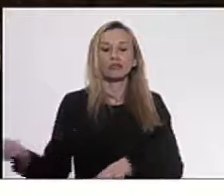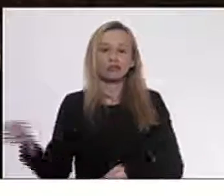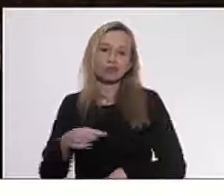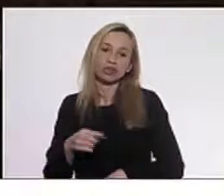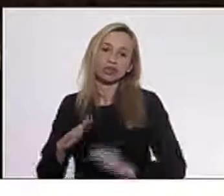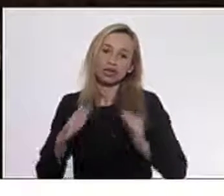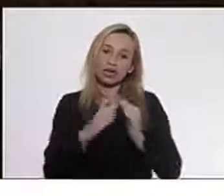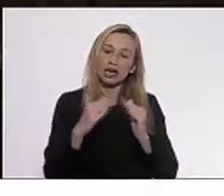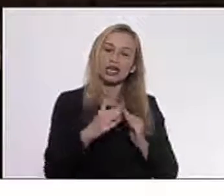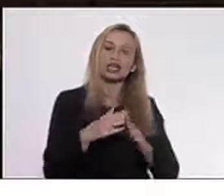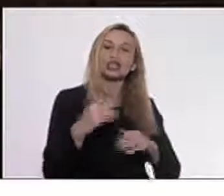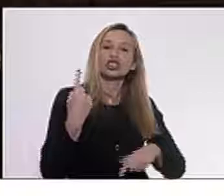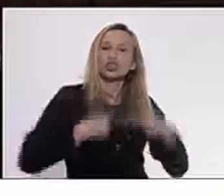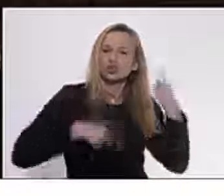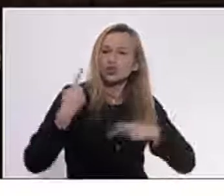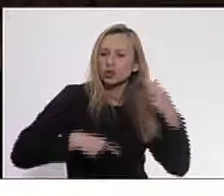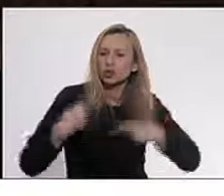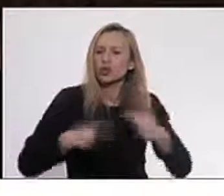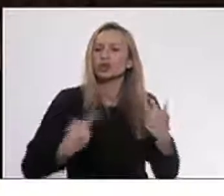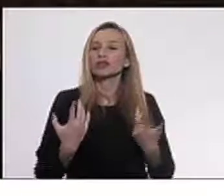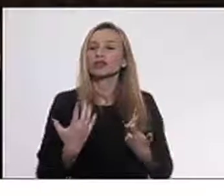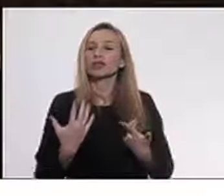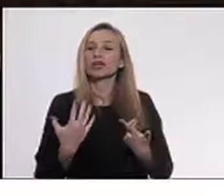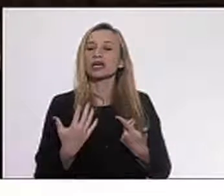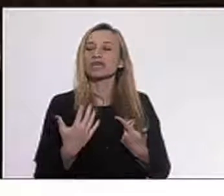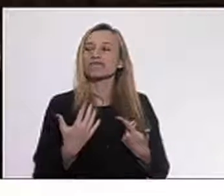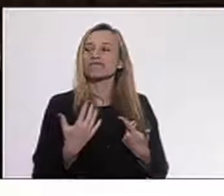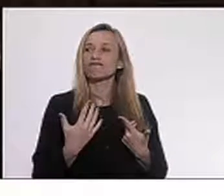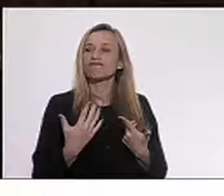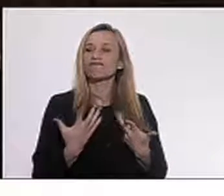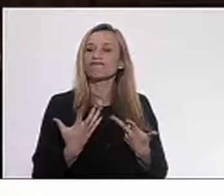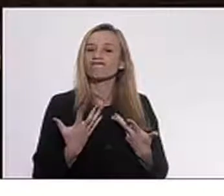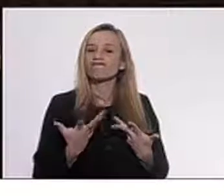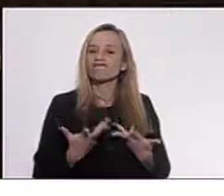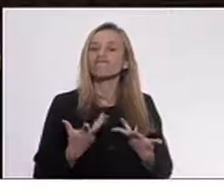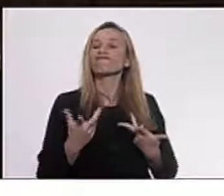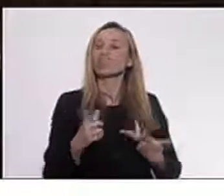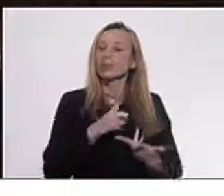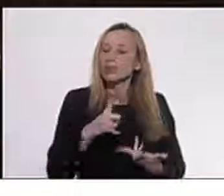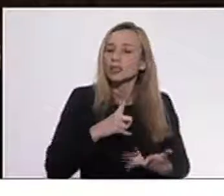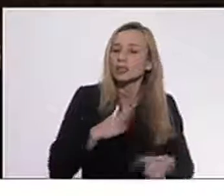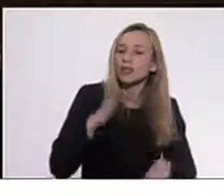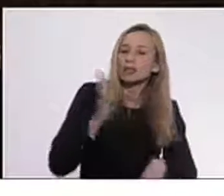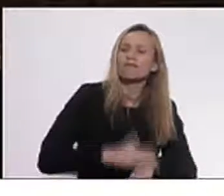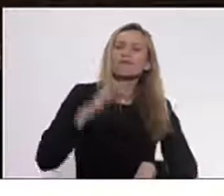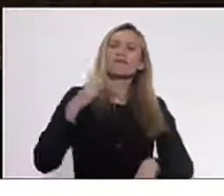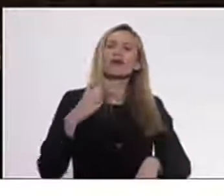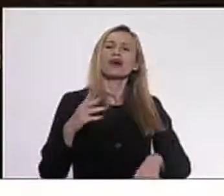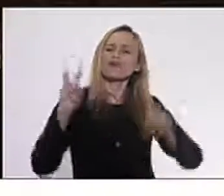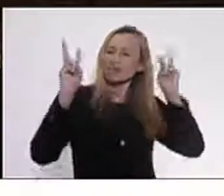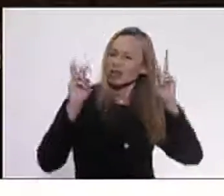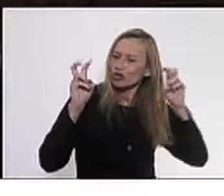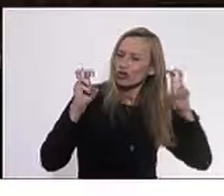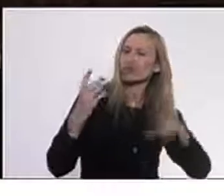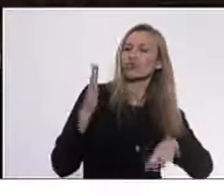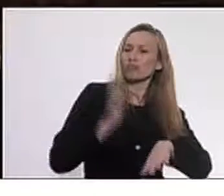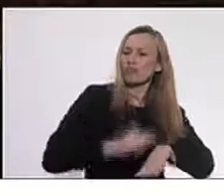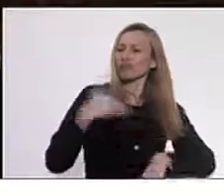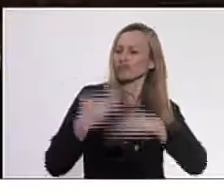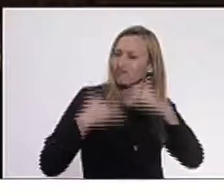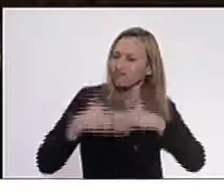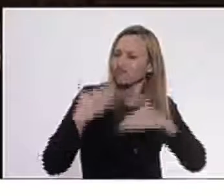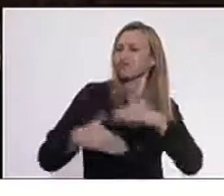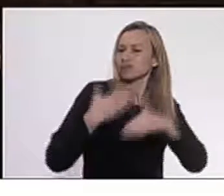casa discussões que sejam que tenham mais conteúdo e que sejam mais